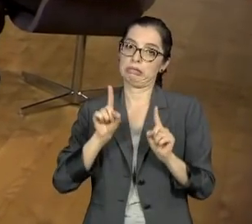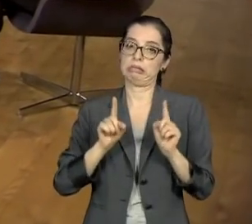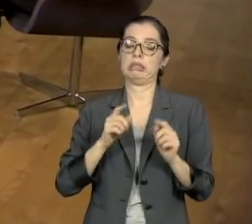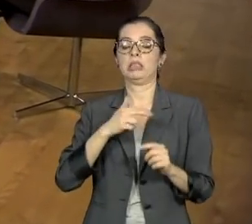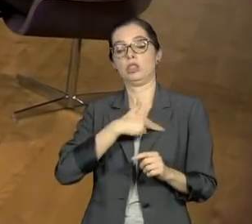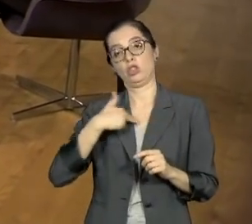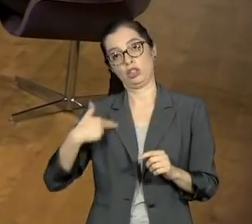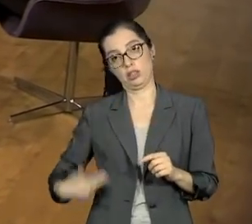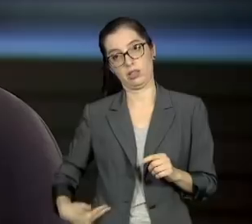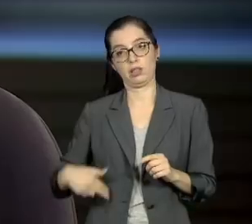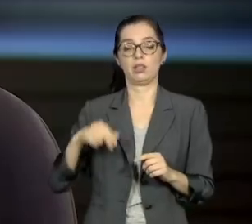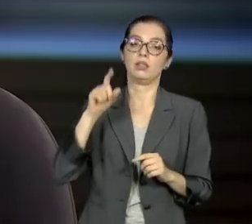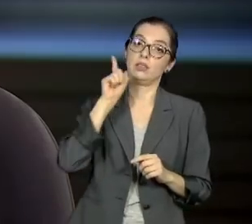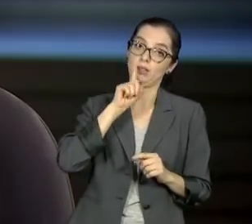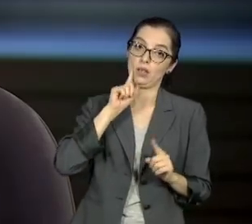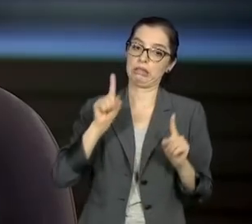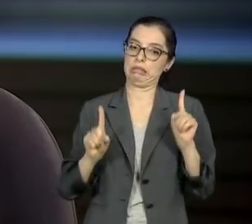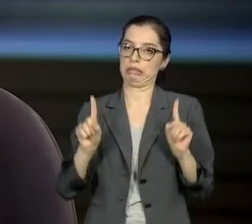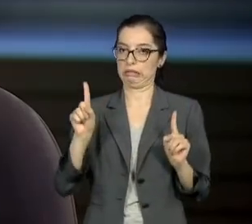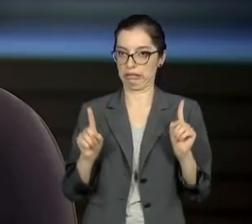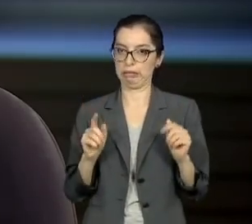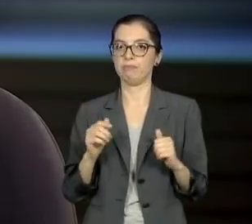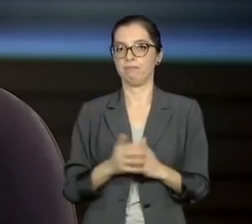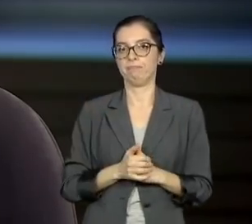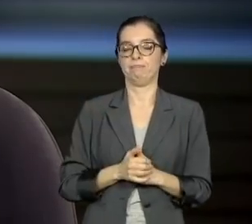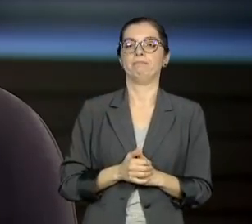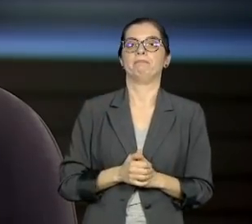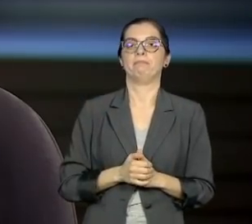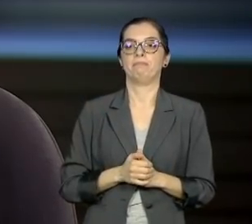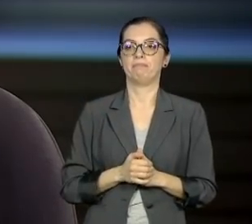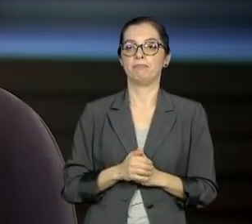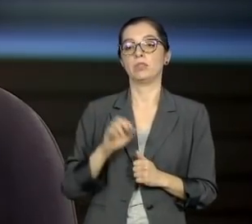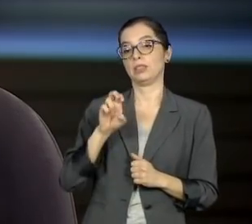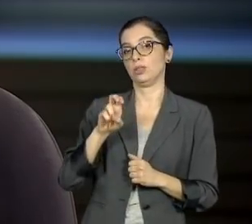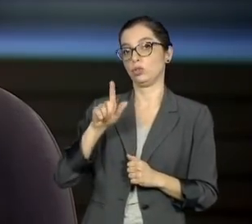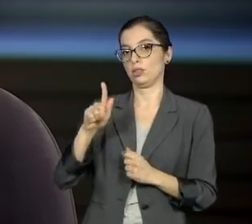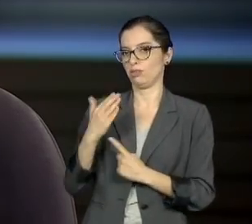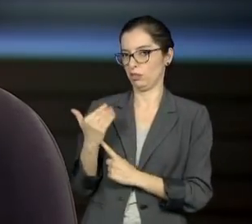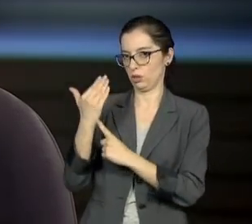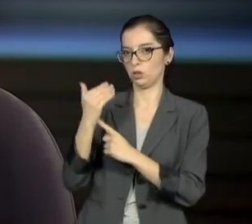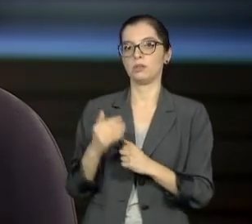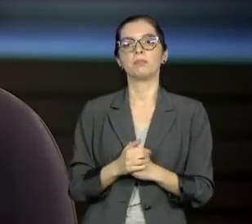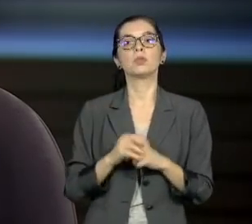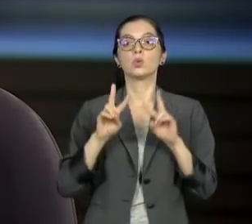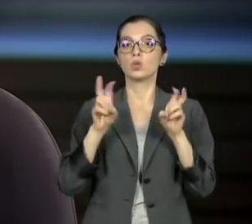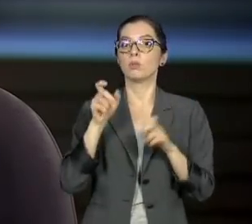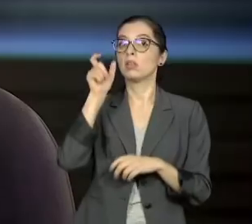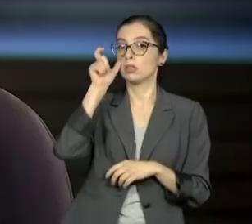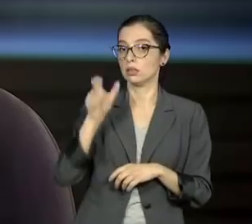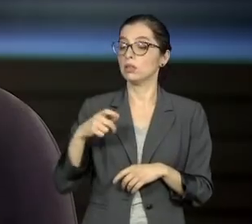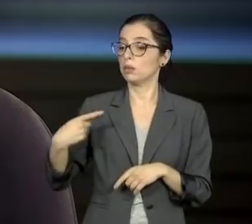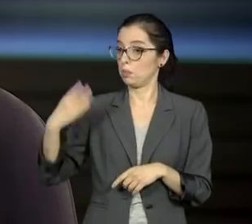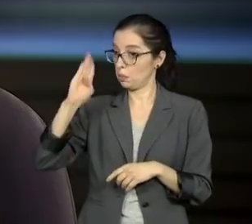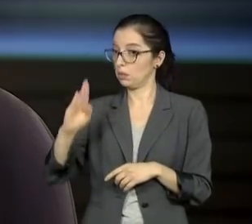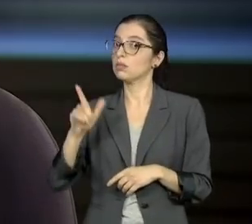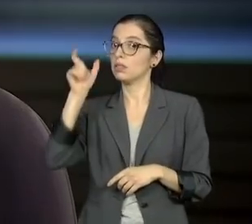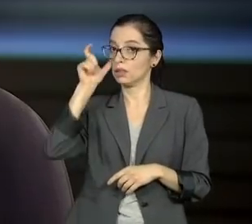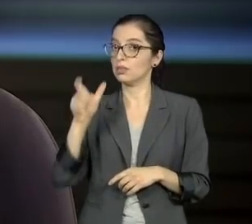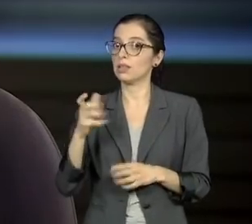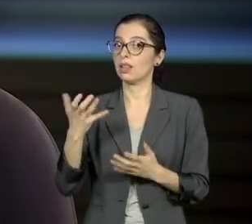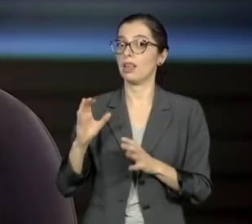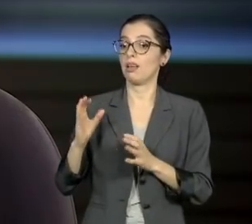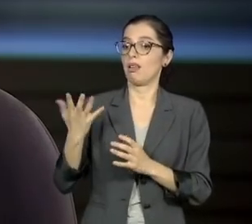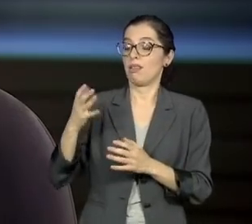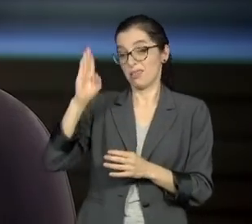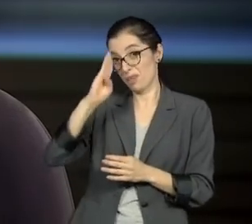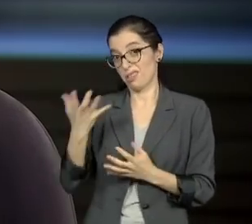5G, inclusive, e segundo muitas análises, em detrimento dos interesses do Brasil em adotar uma tecnologia mais